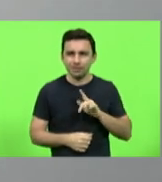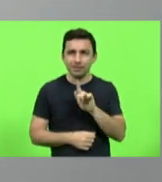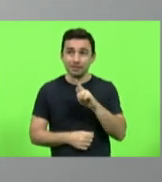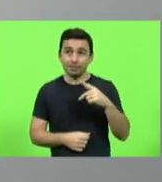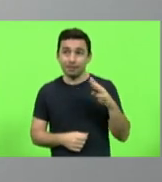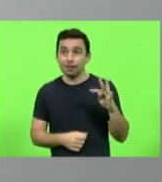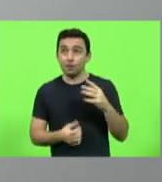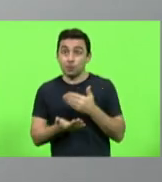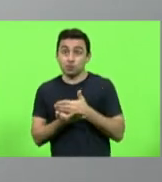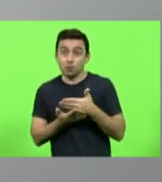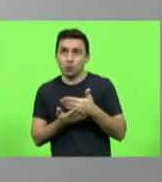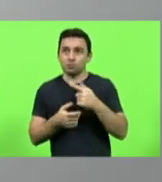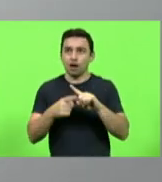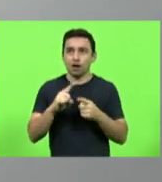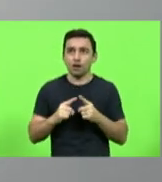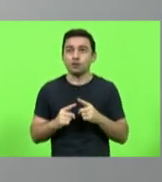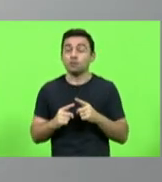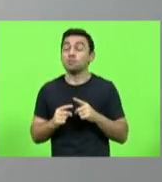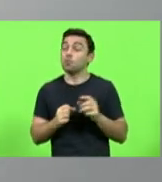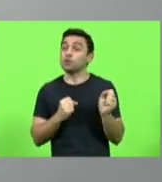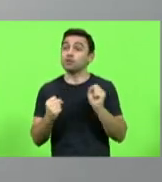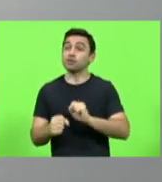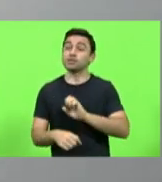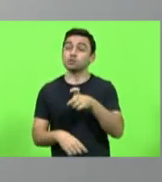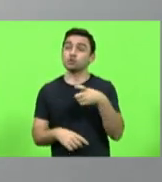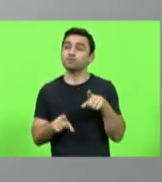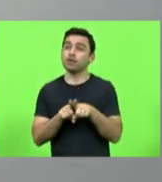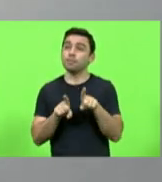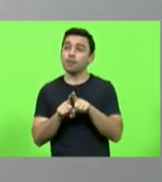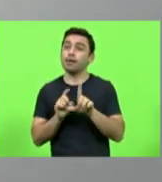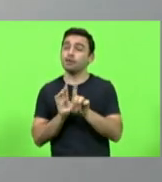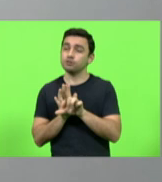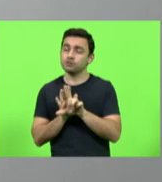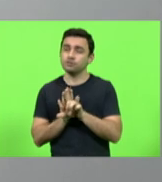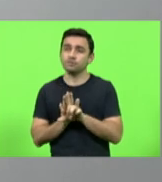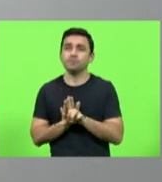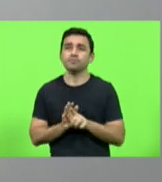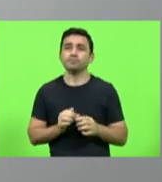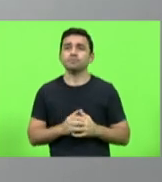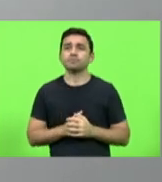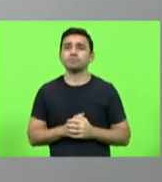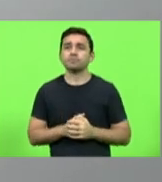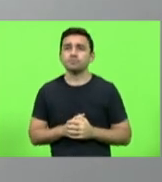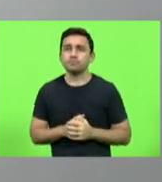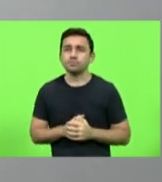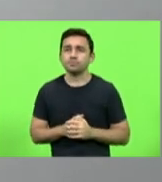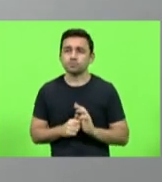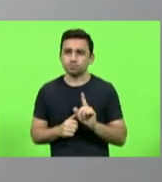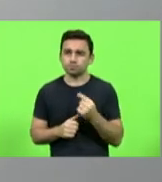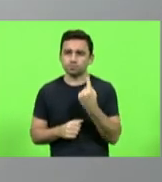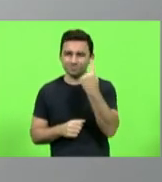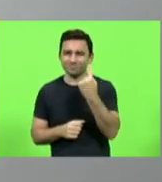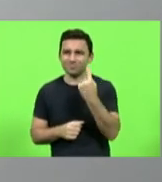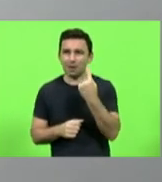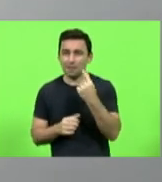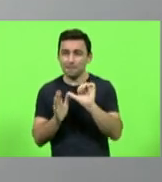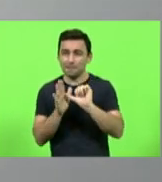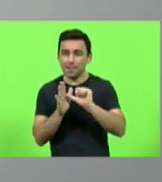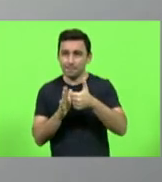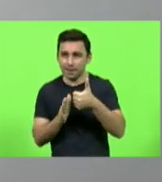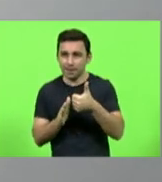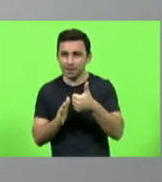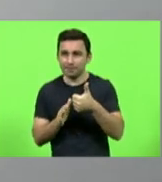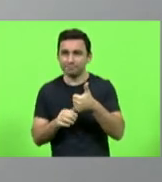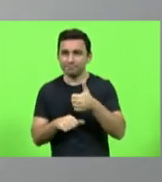diálogo tanto com o poder executivo quanto com o poder legislativo. Uma das nossas primeiras ações, então, foi